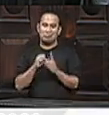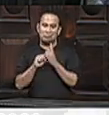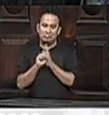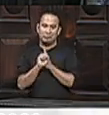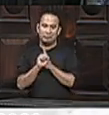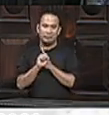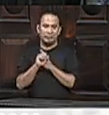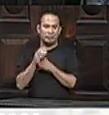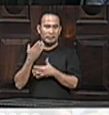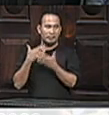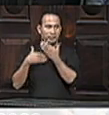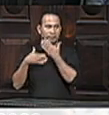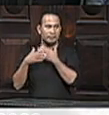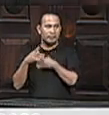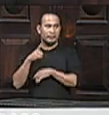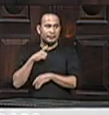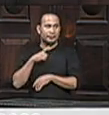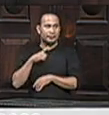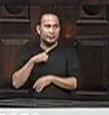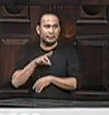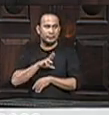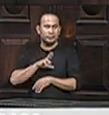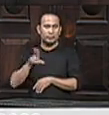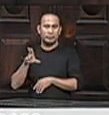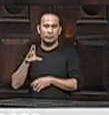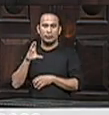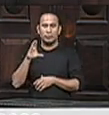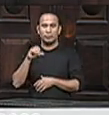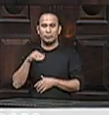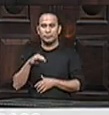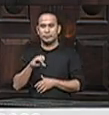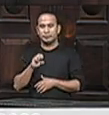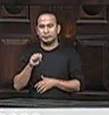na época instalou-se as chamadas comissões